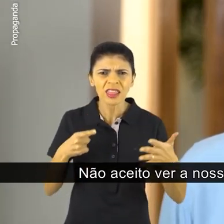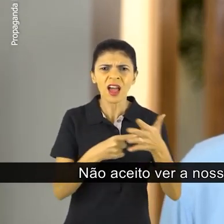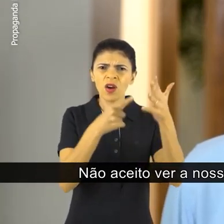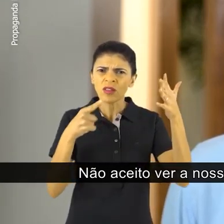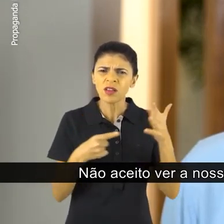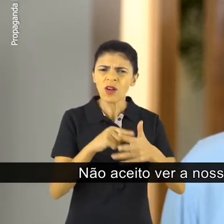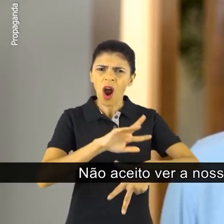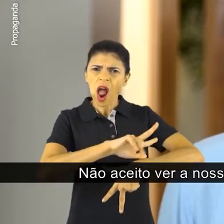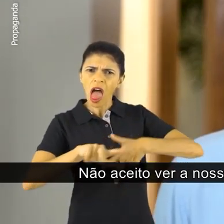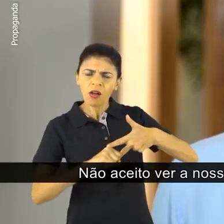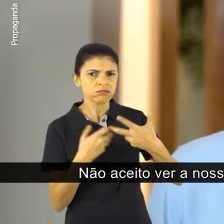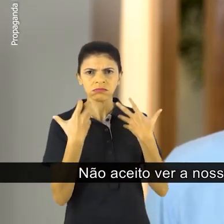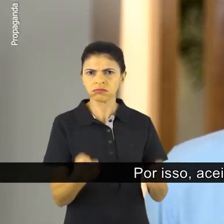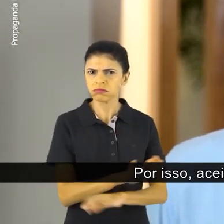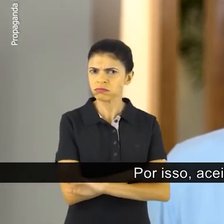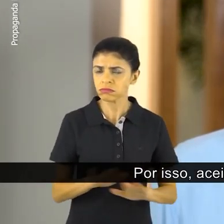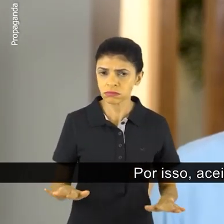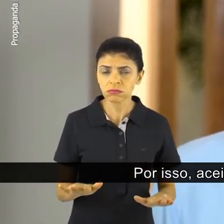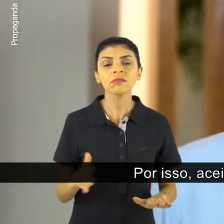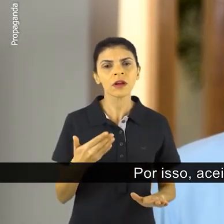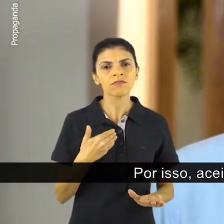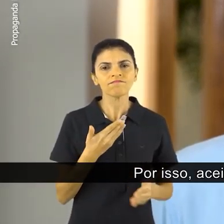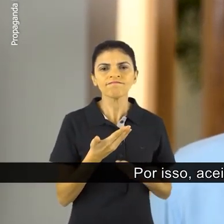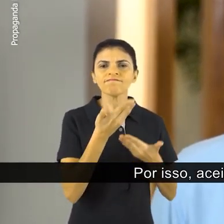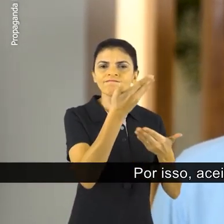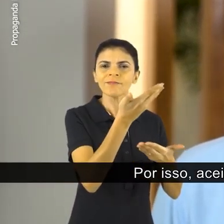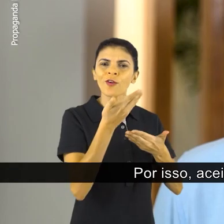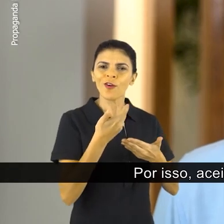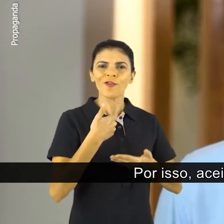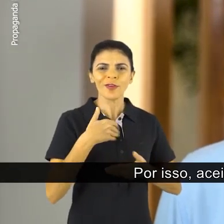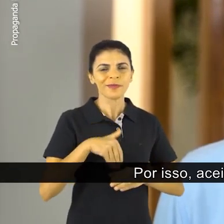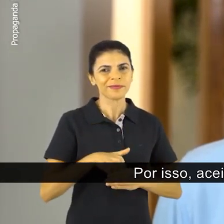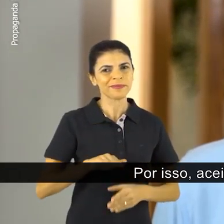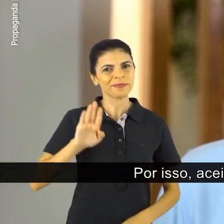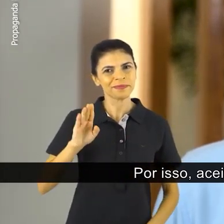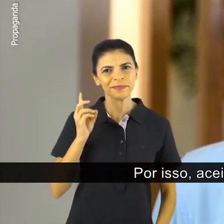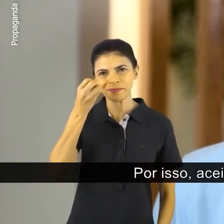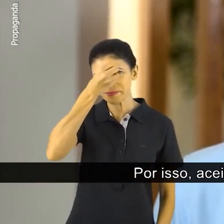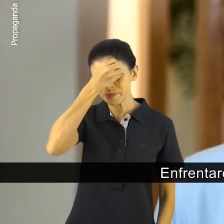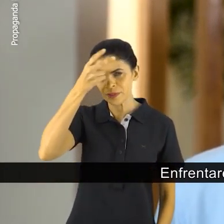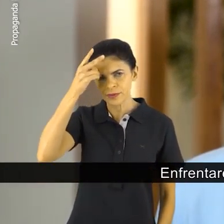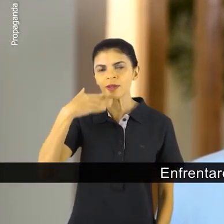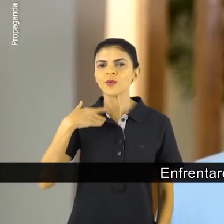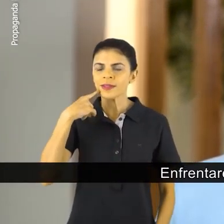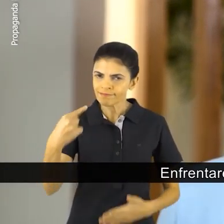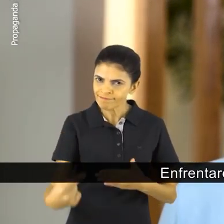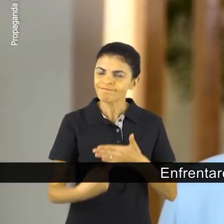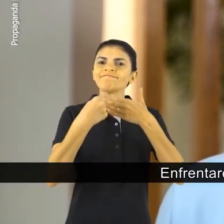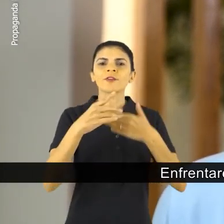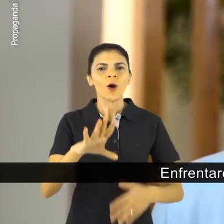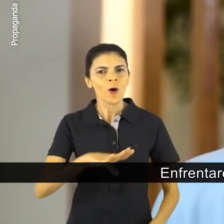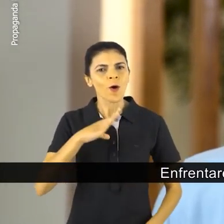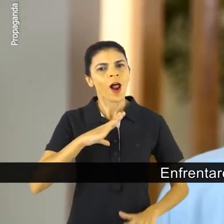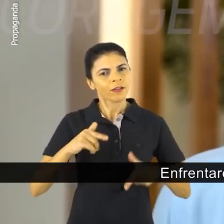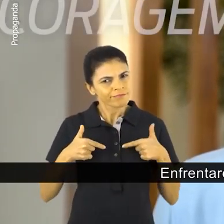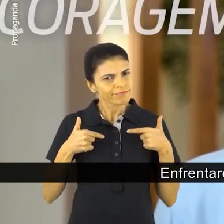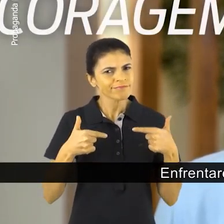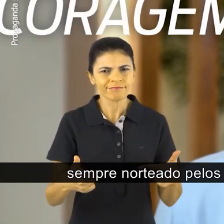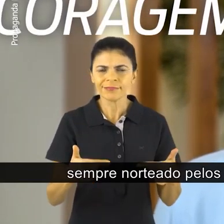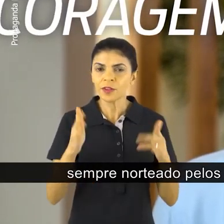em denúncias e corrupção. Por isso, aceitei o desafio de ser candidato a prefeito. Enfrentarei essa disputa com